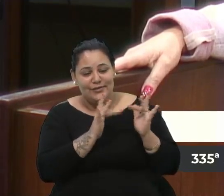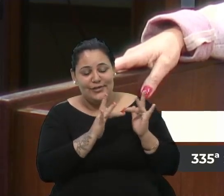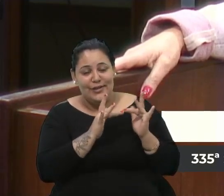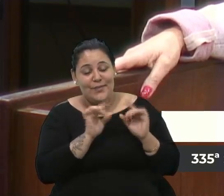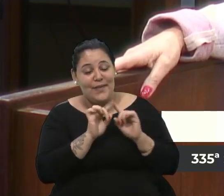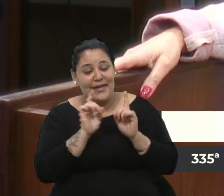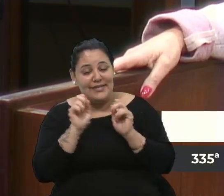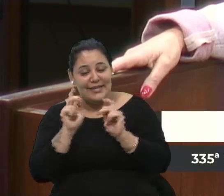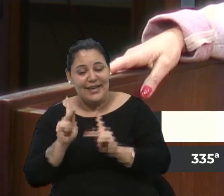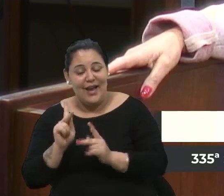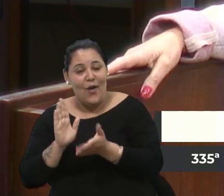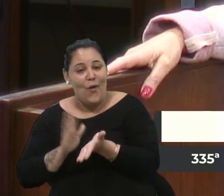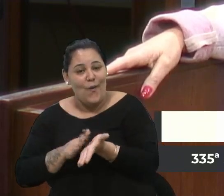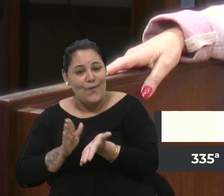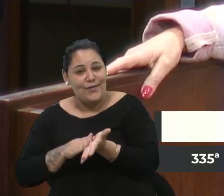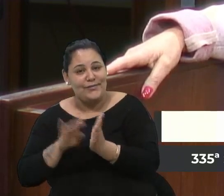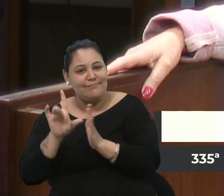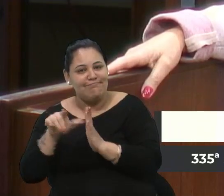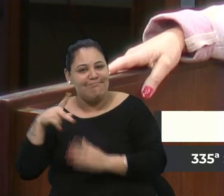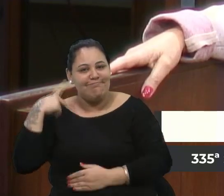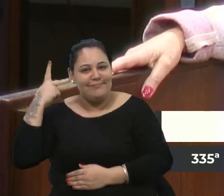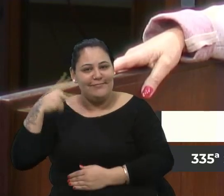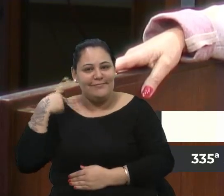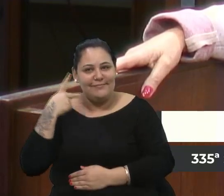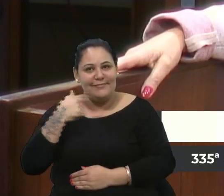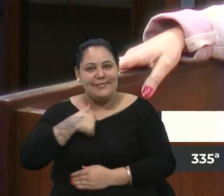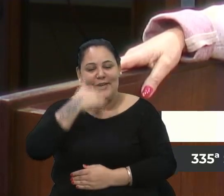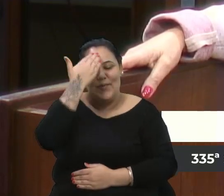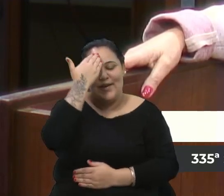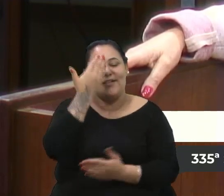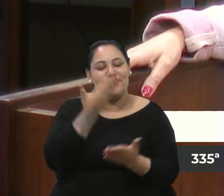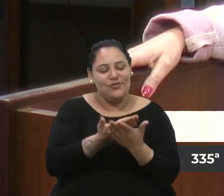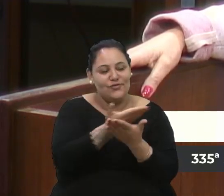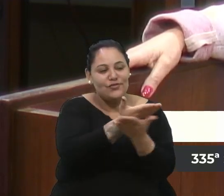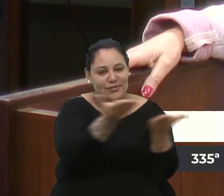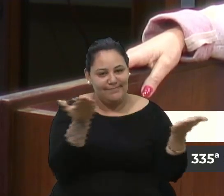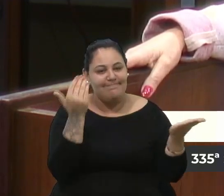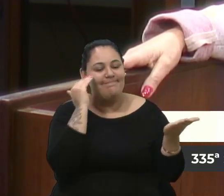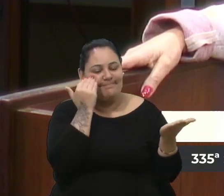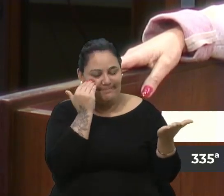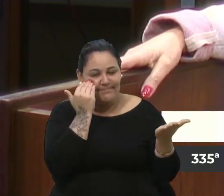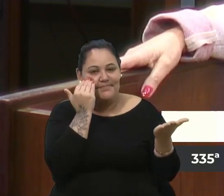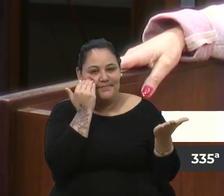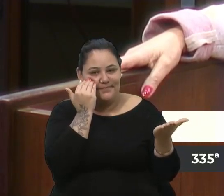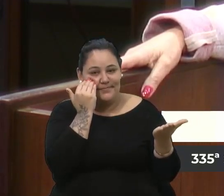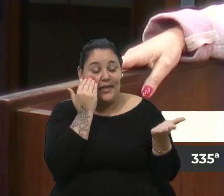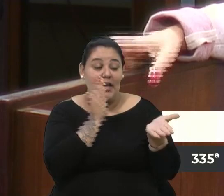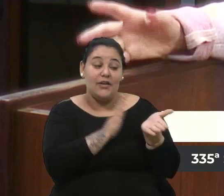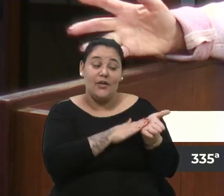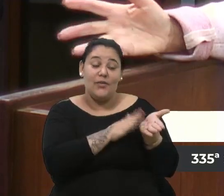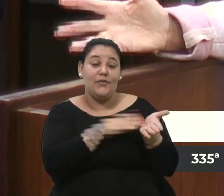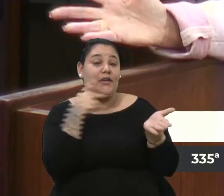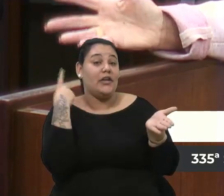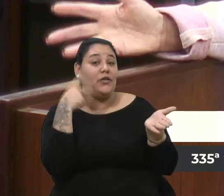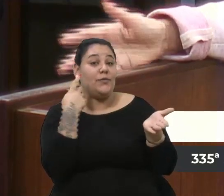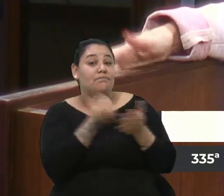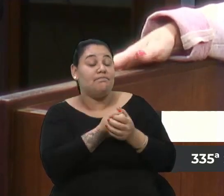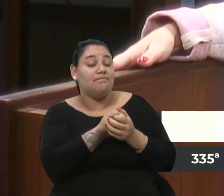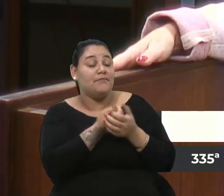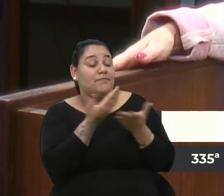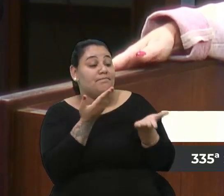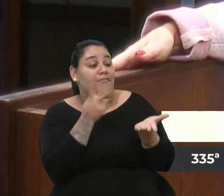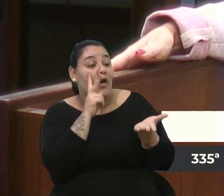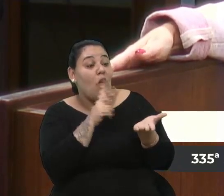nós. Acredito que todo mundo aqui já passou por uma situação como essa. Aí eles cobram de ti, olha, trouxeste